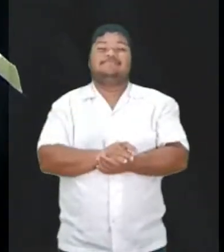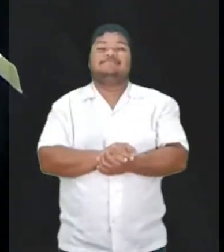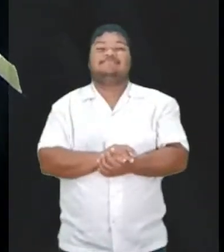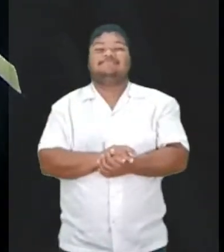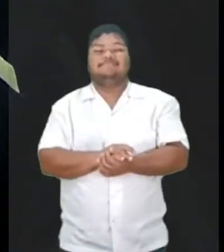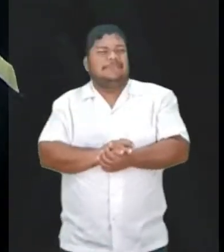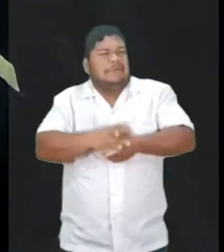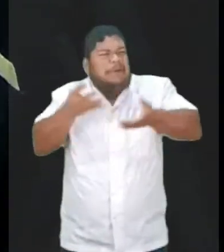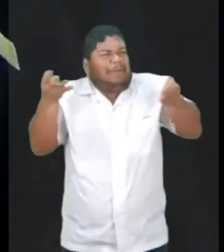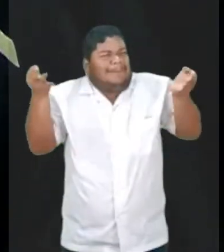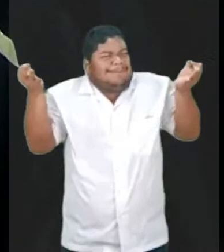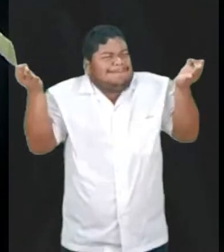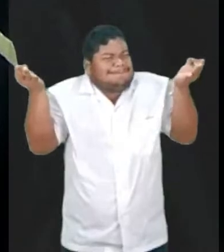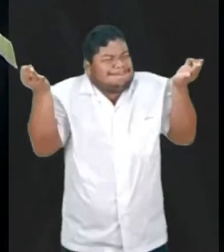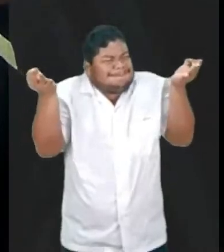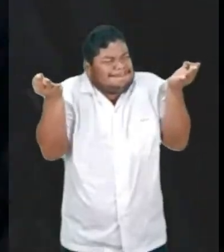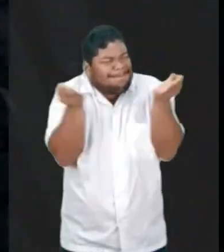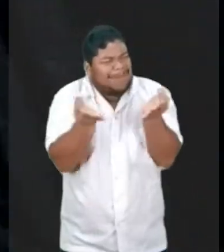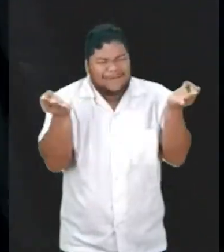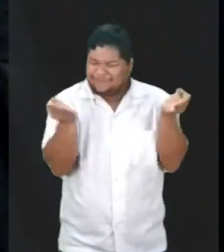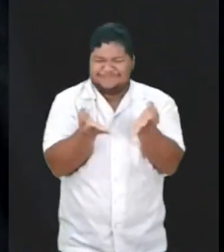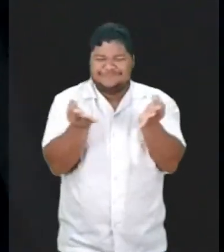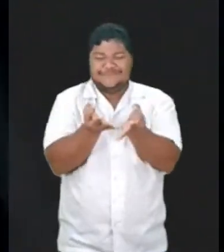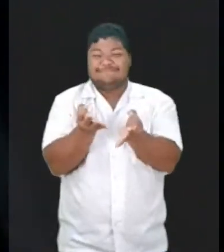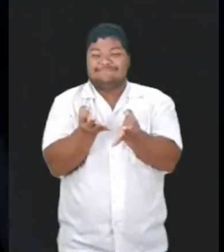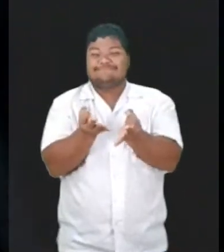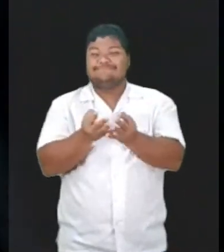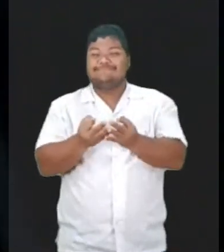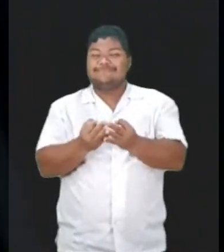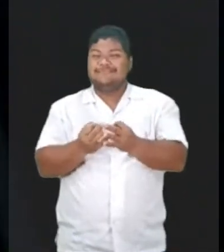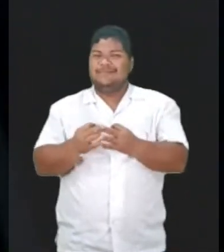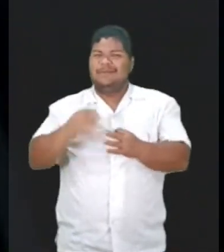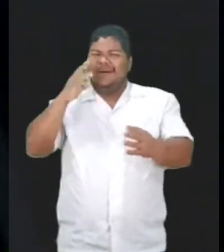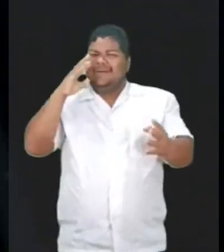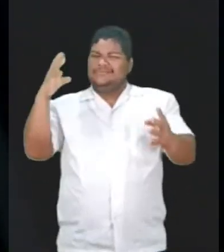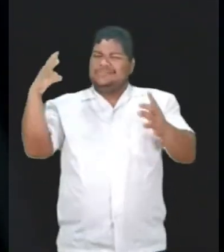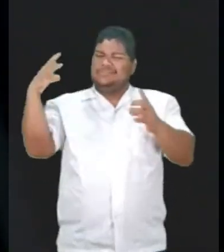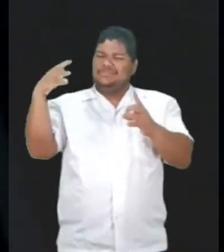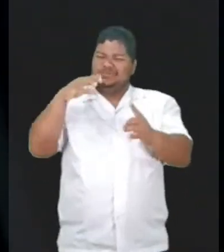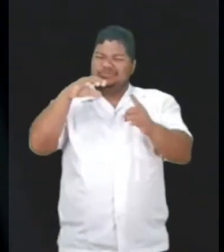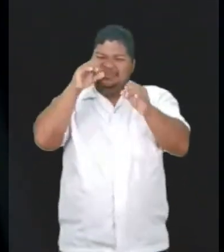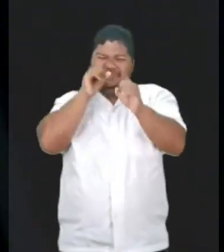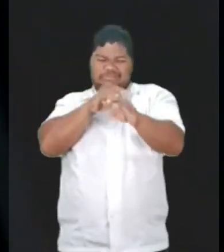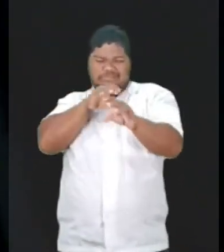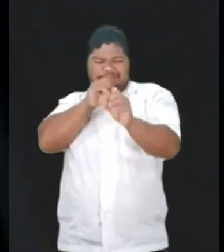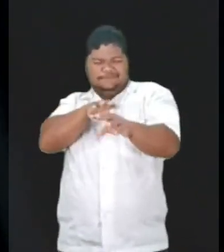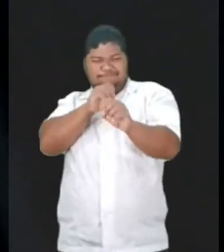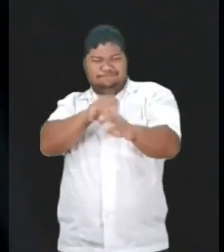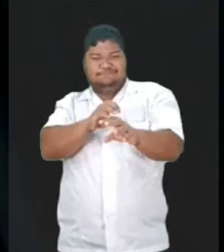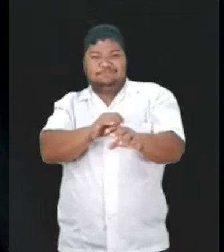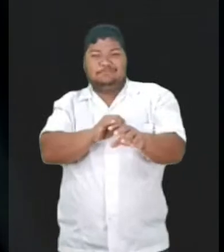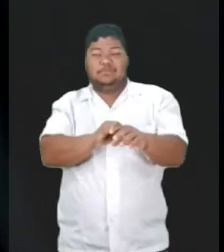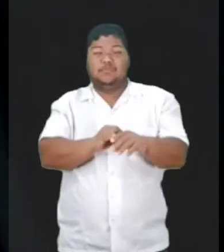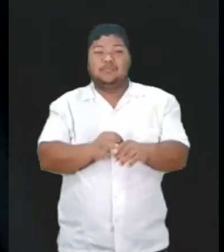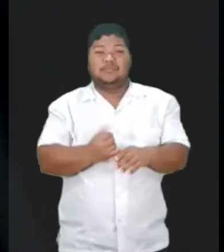perfeição, tanta inteligência, tanta informação, porque foi Deus